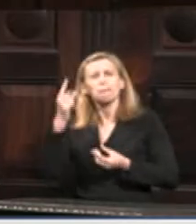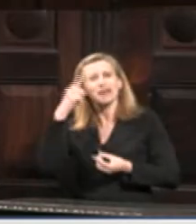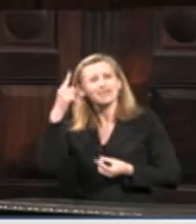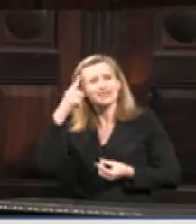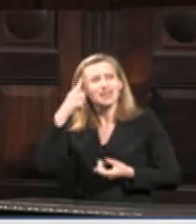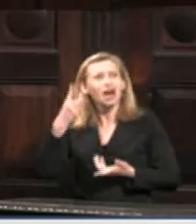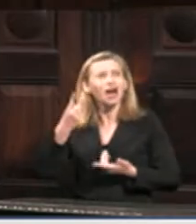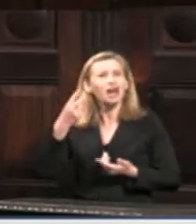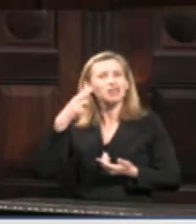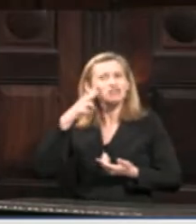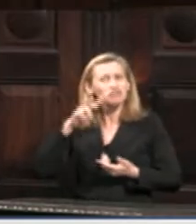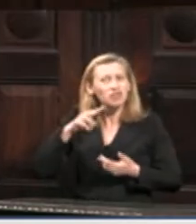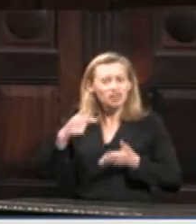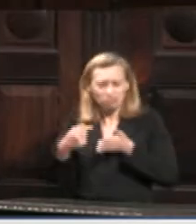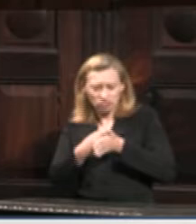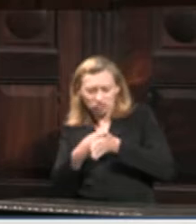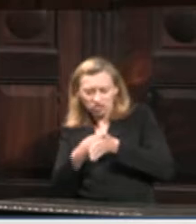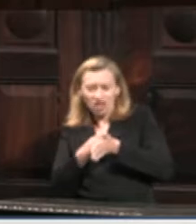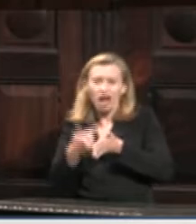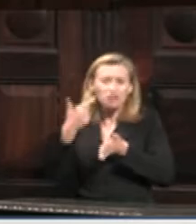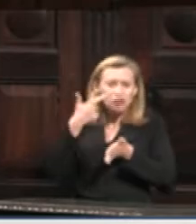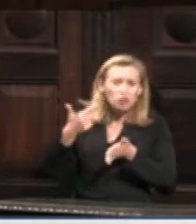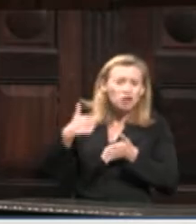depois avaliar que não foi a melhor.